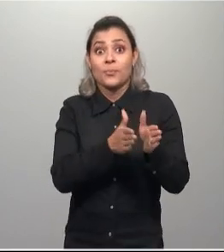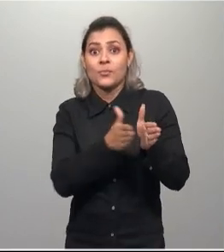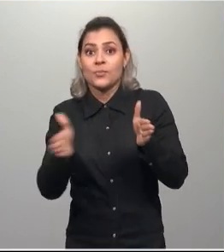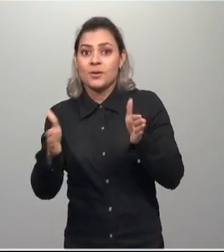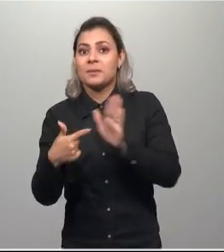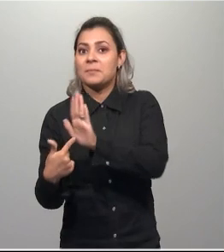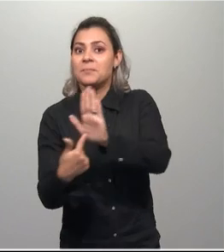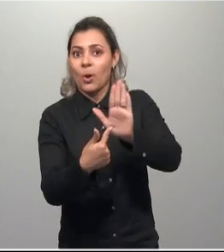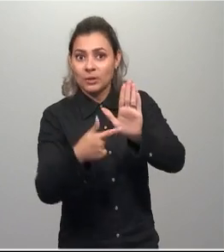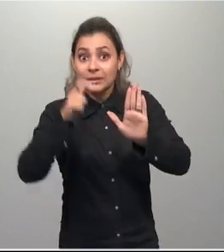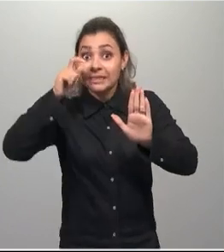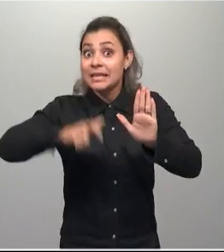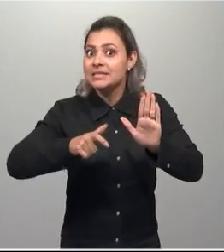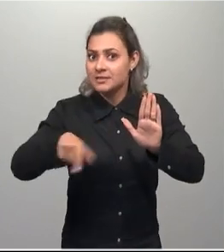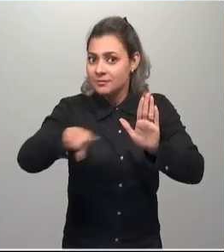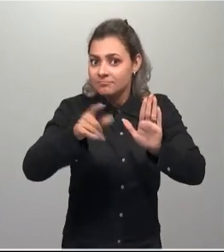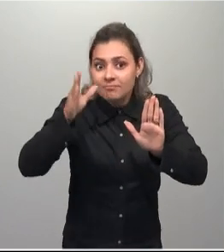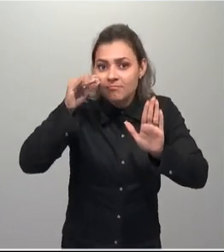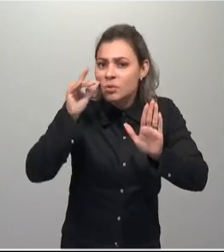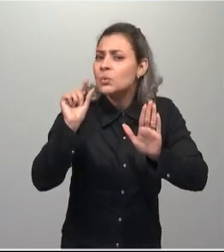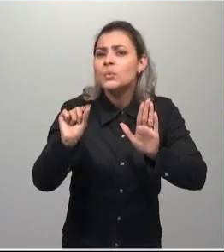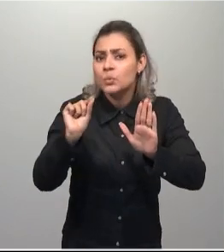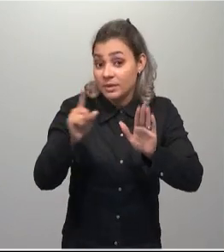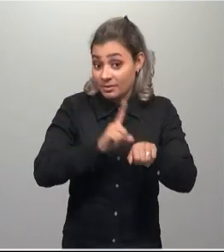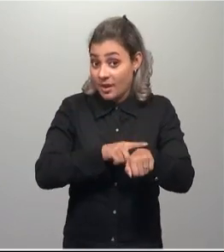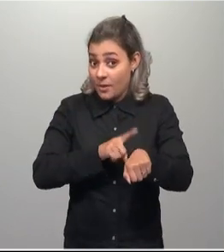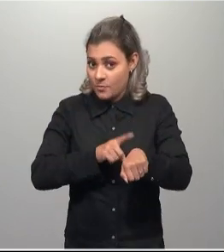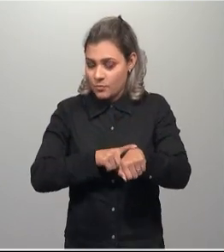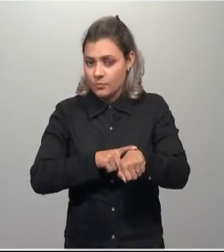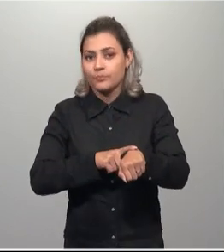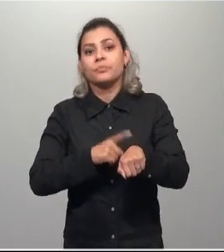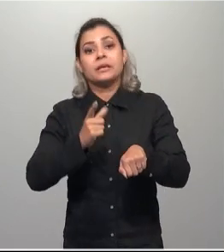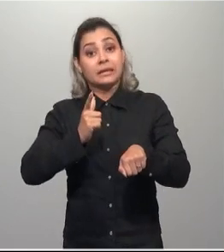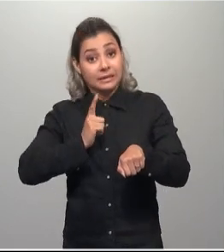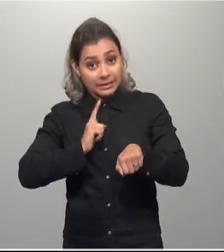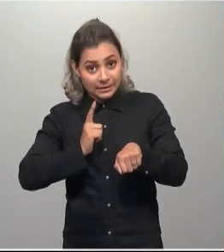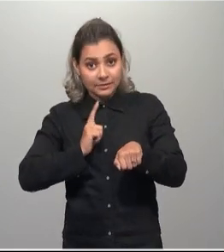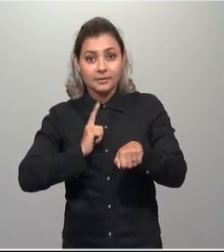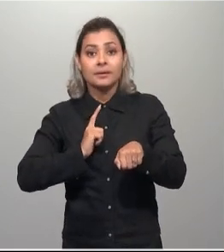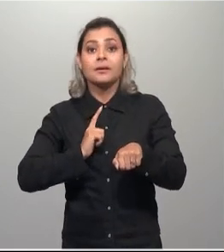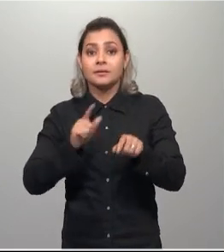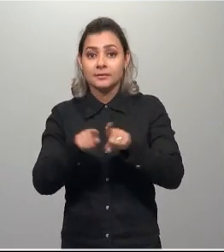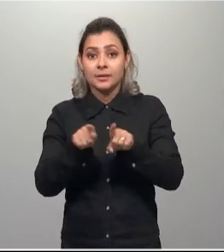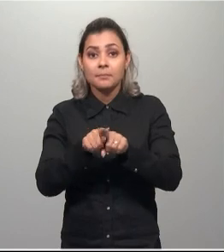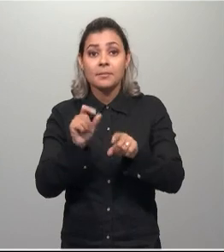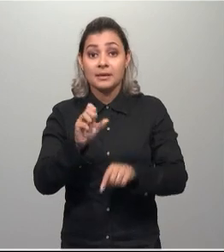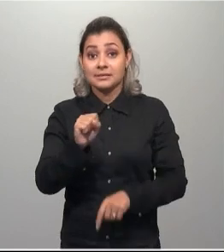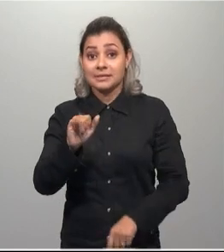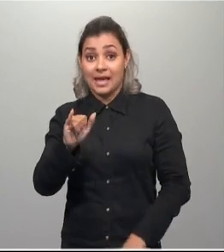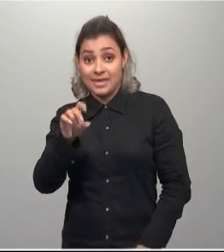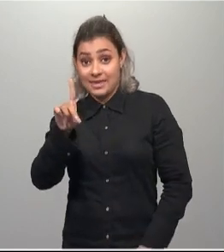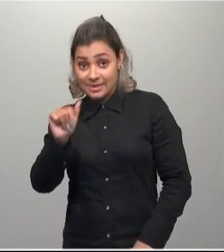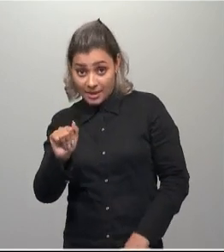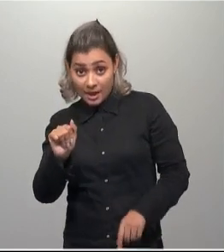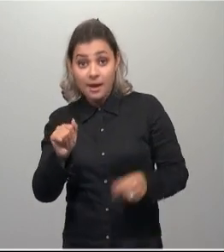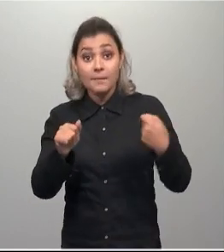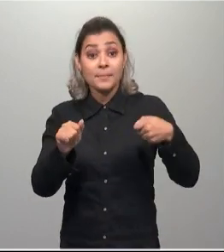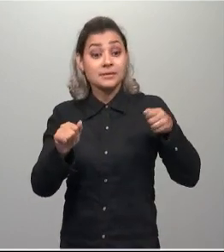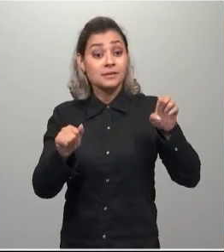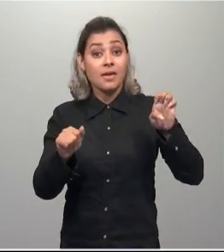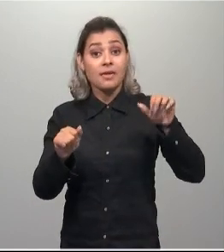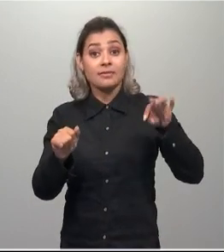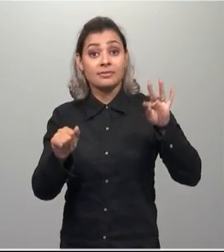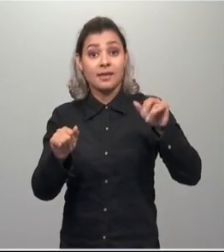variável que nos interessa também as minhas saídas dependem das entradas e também das